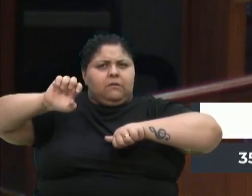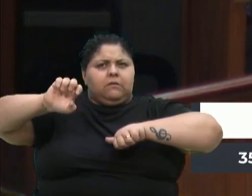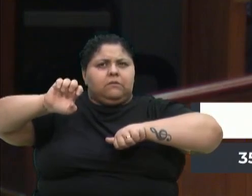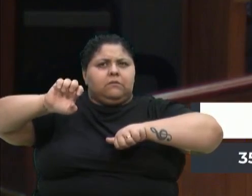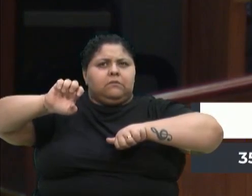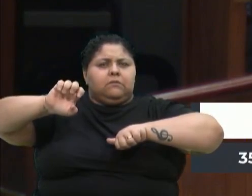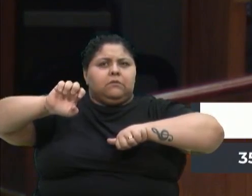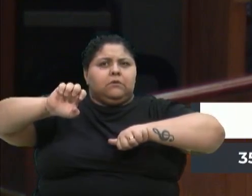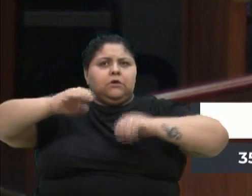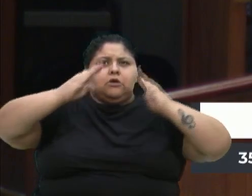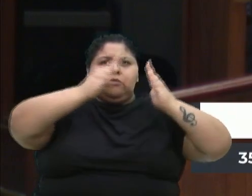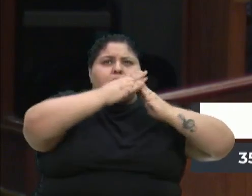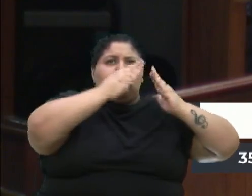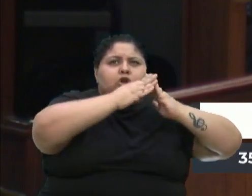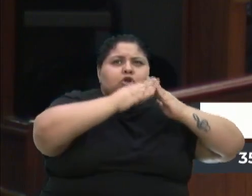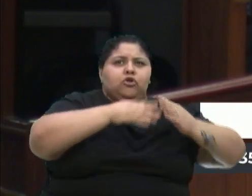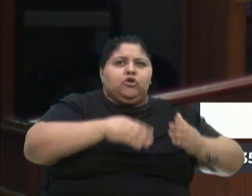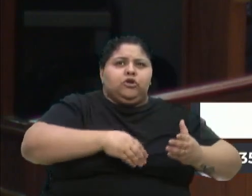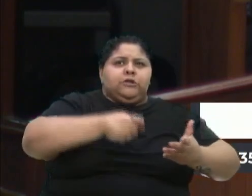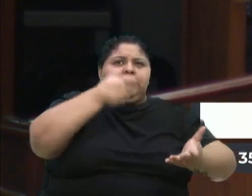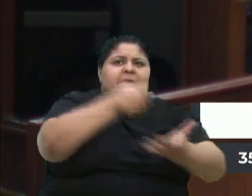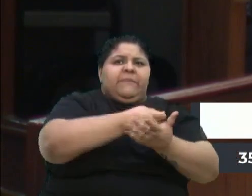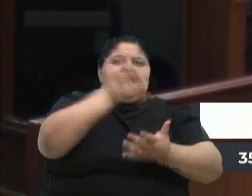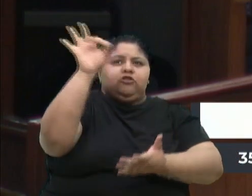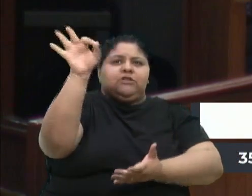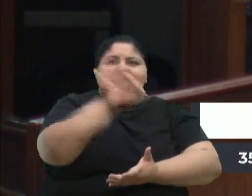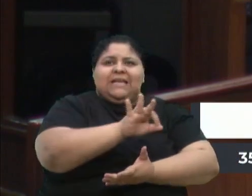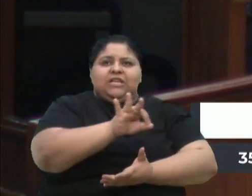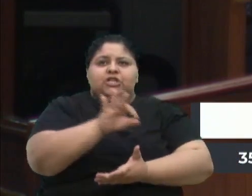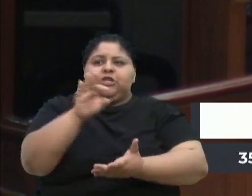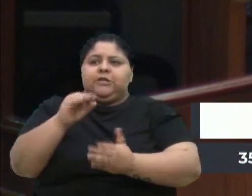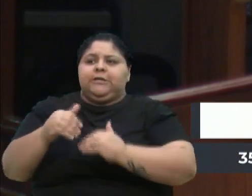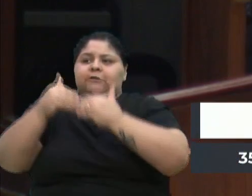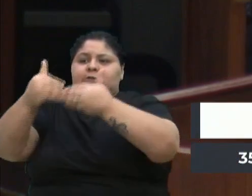taxa de iluminação pública que não tem na frente da sua casa.